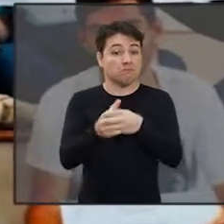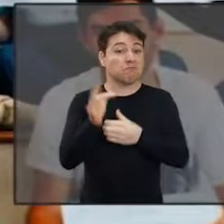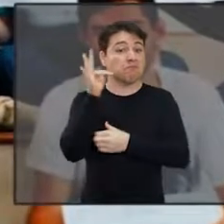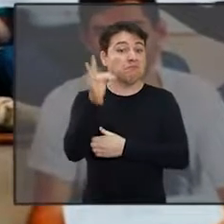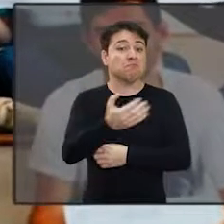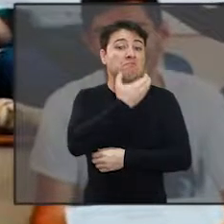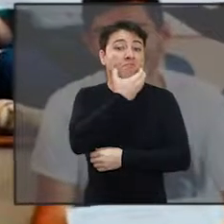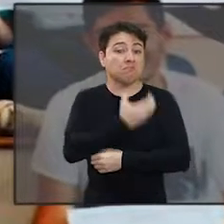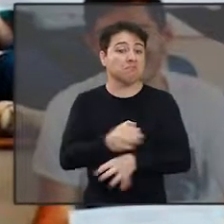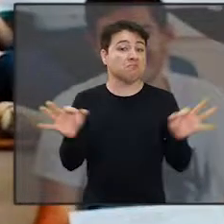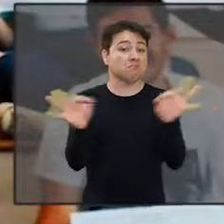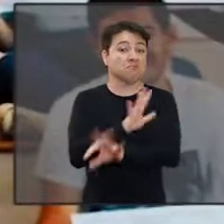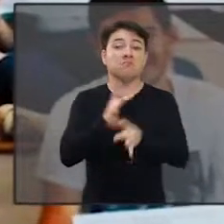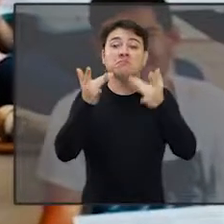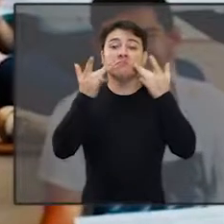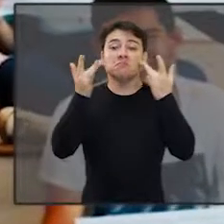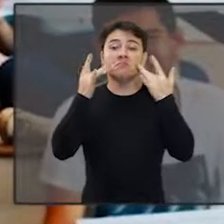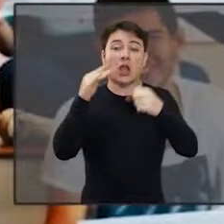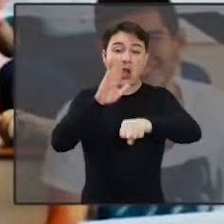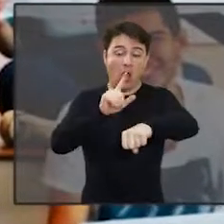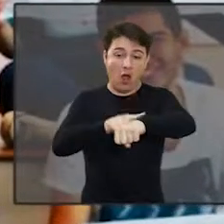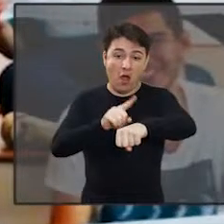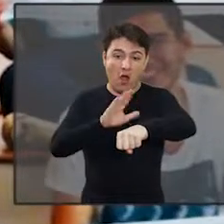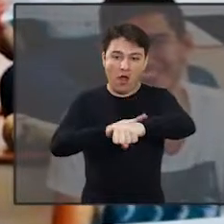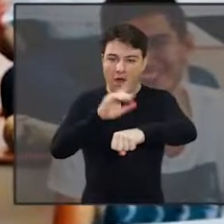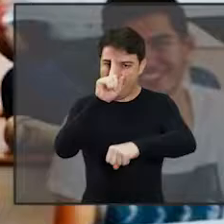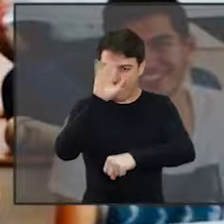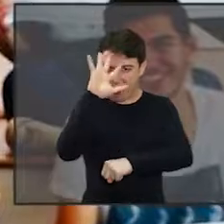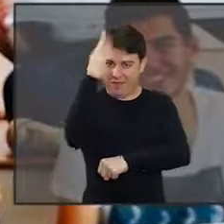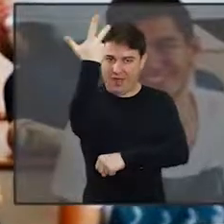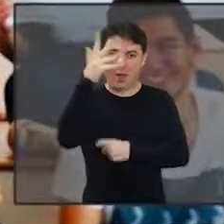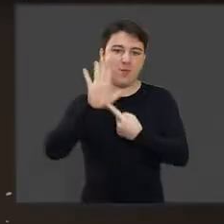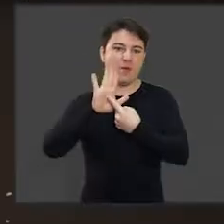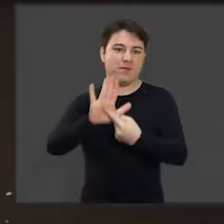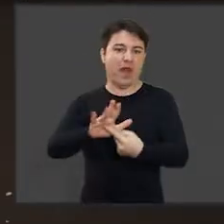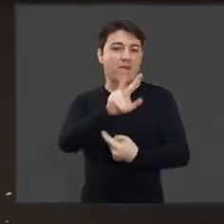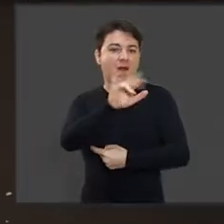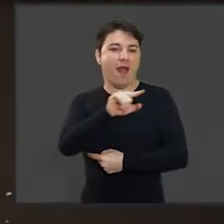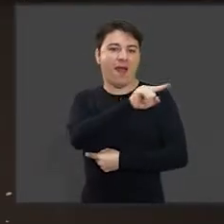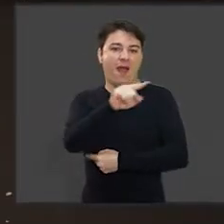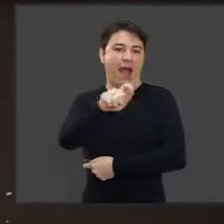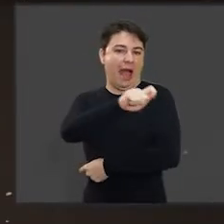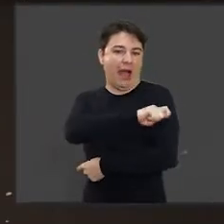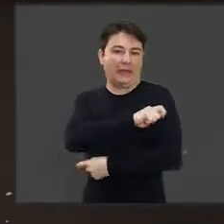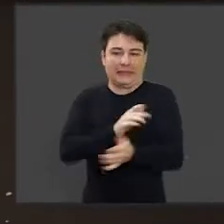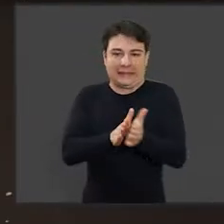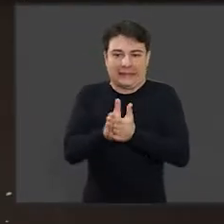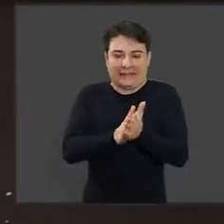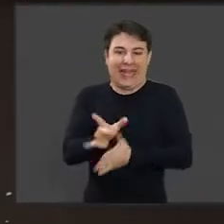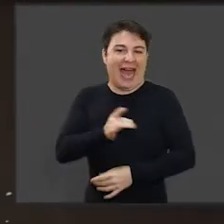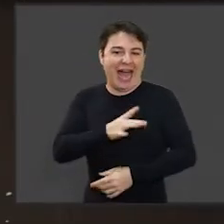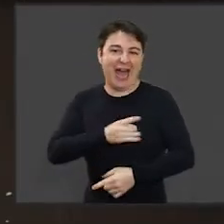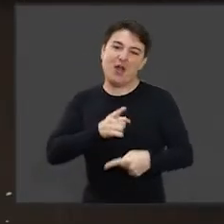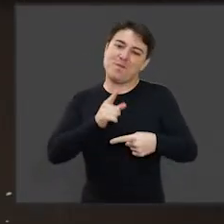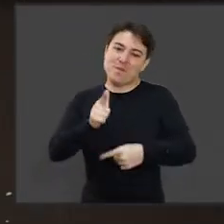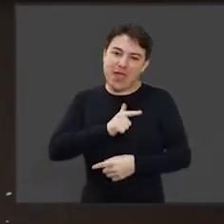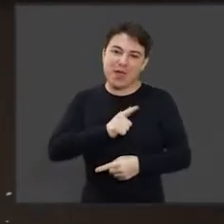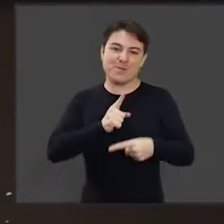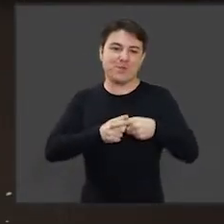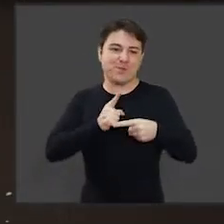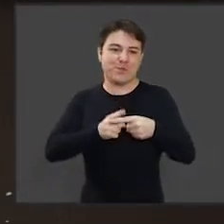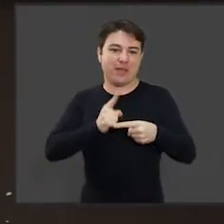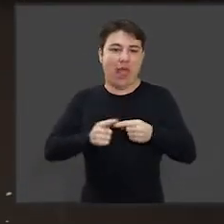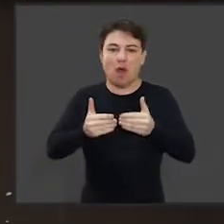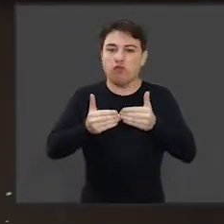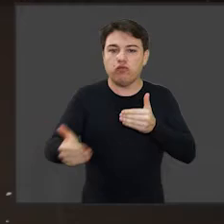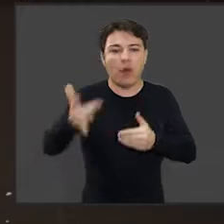uma turma que vai concluir no final desse ano e vai apresentar, né, uma peça totalmente improvisada. Os alunos estão com bastante medo, porque eles não sabem o